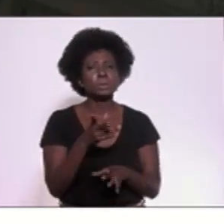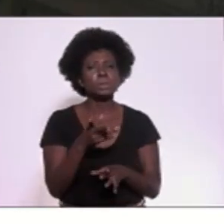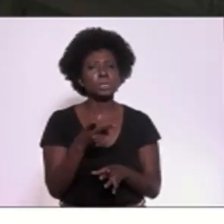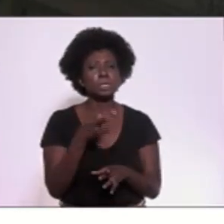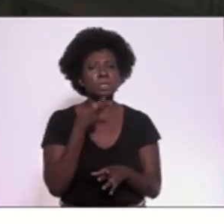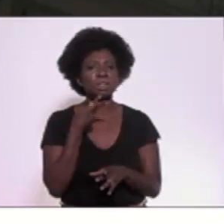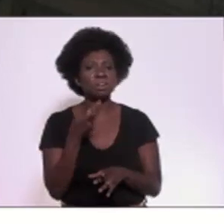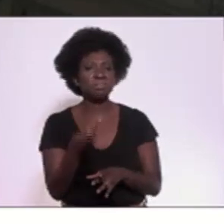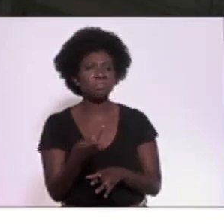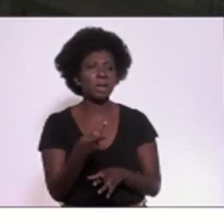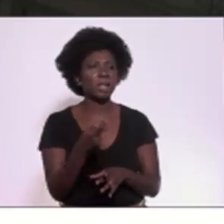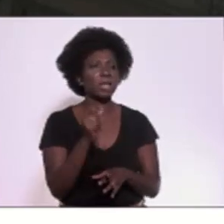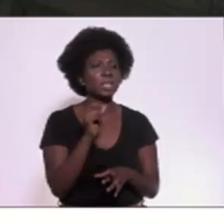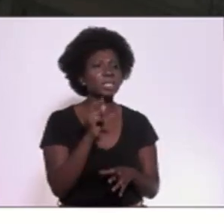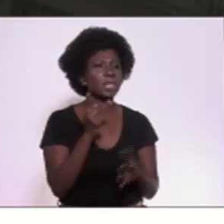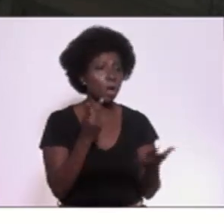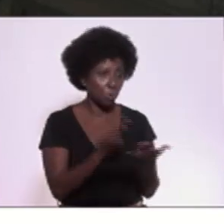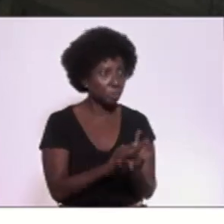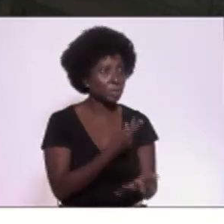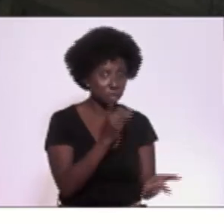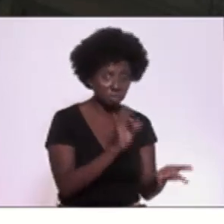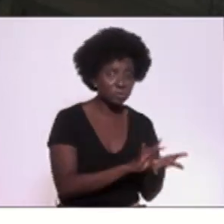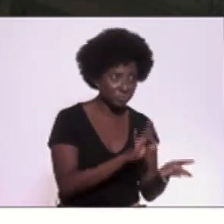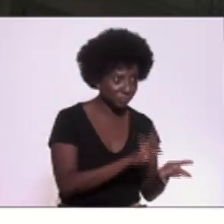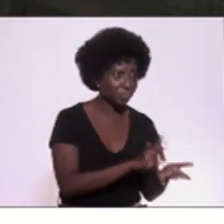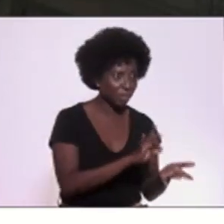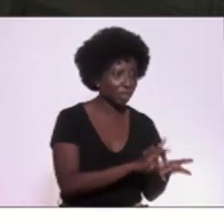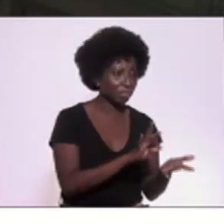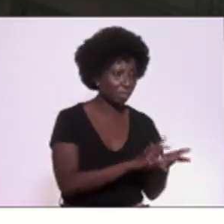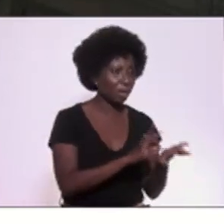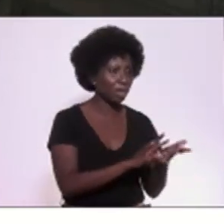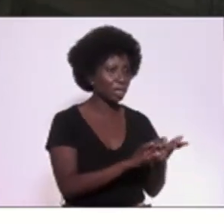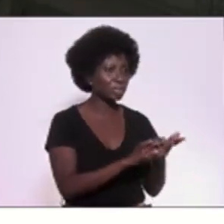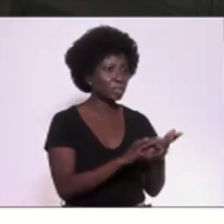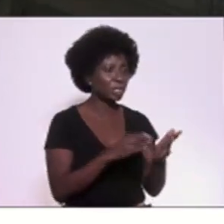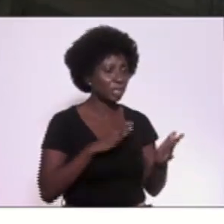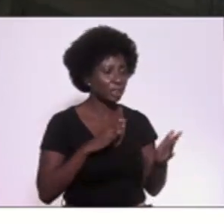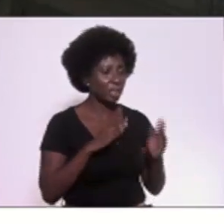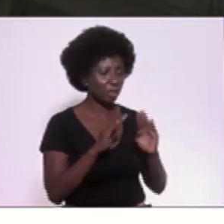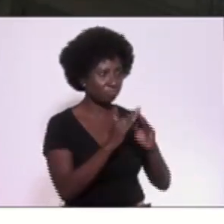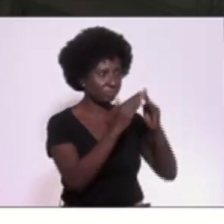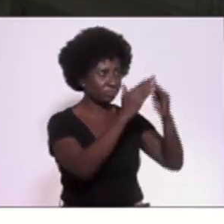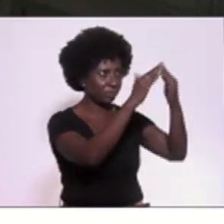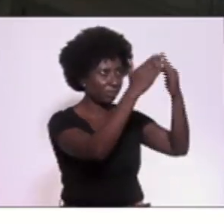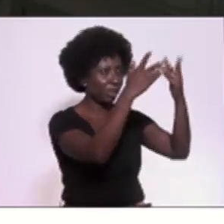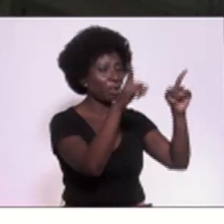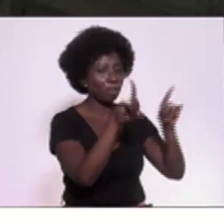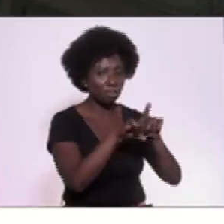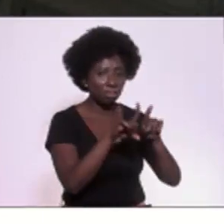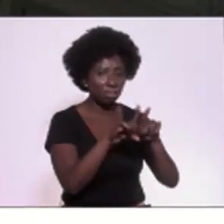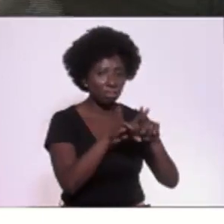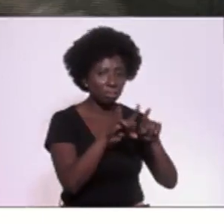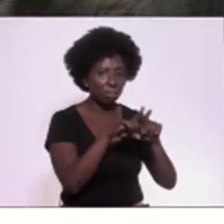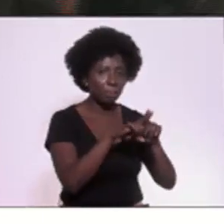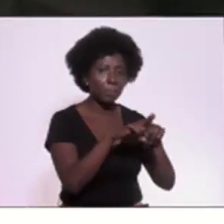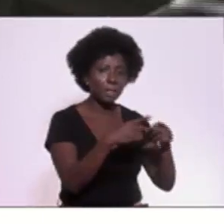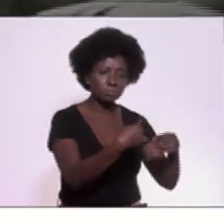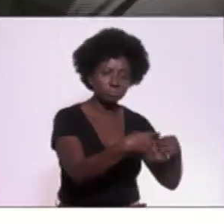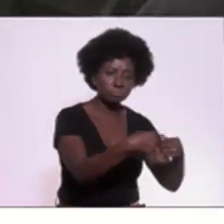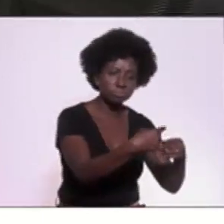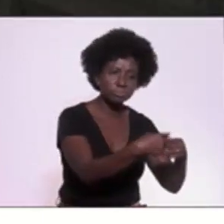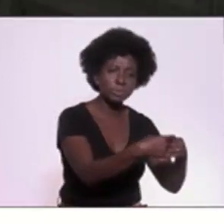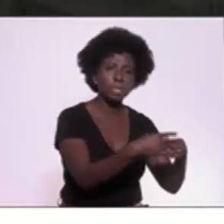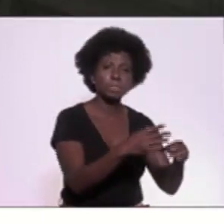situação concreta, que é na favela e na periferia, onde os tiroteios são cotidianos, onde